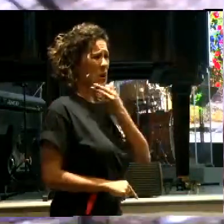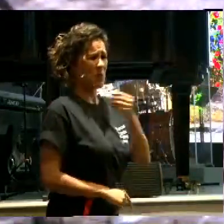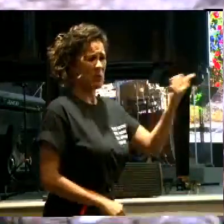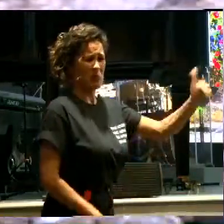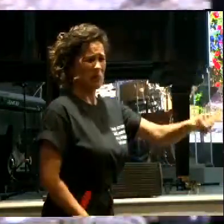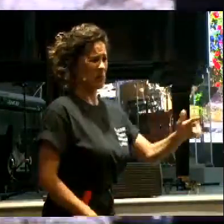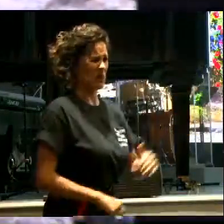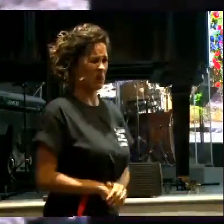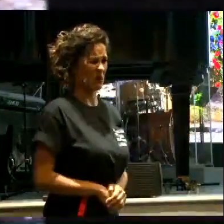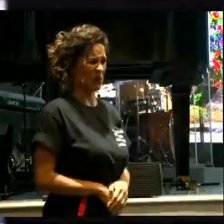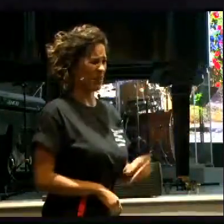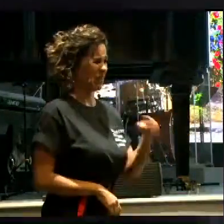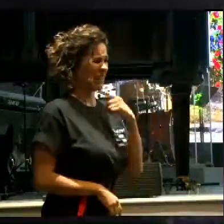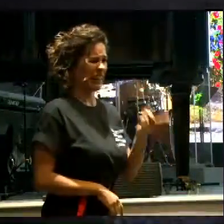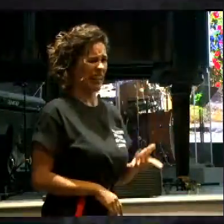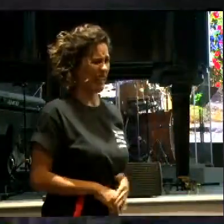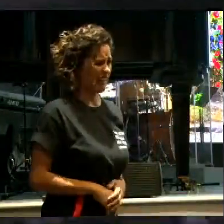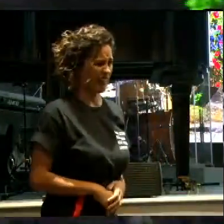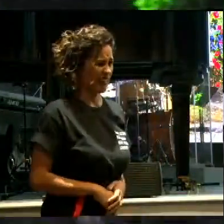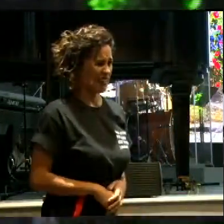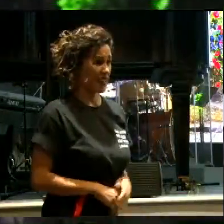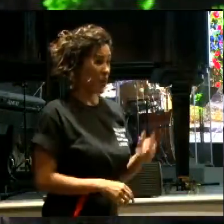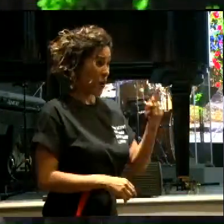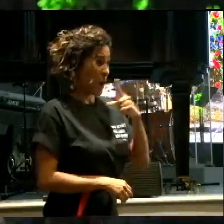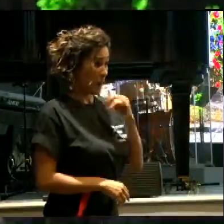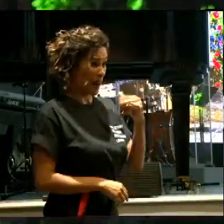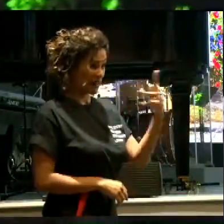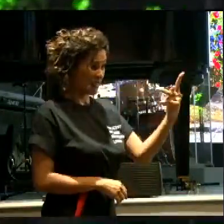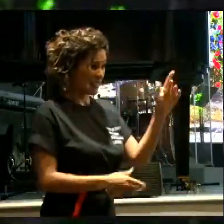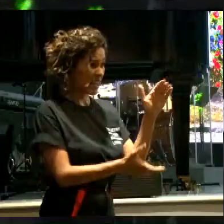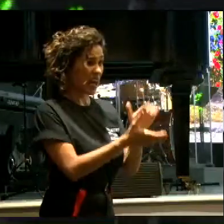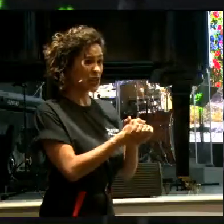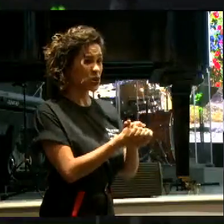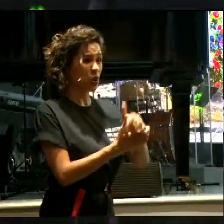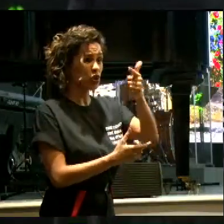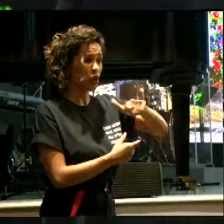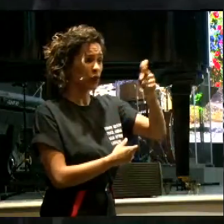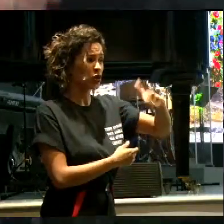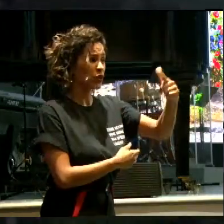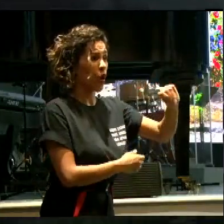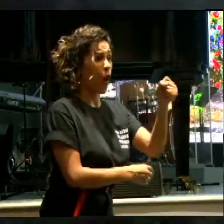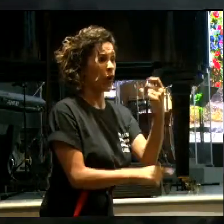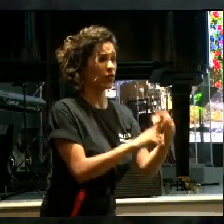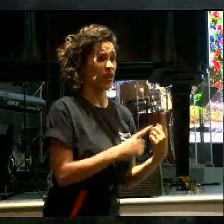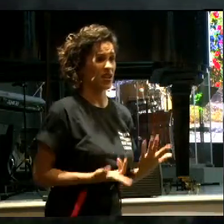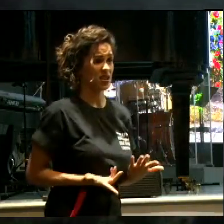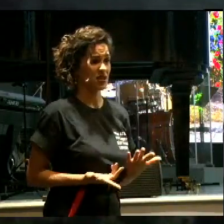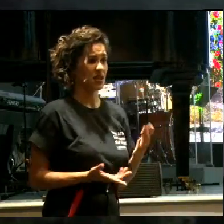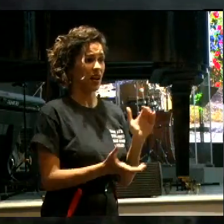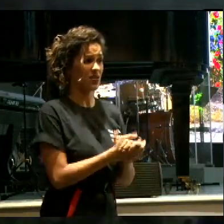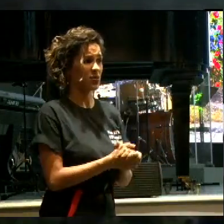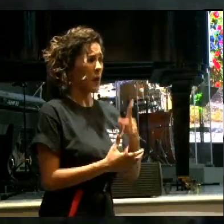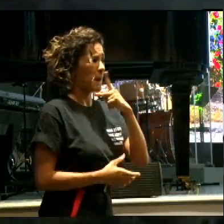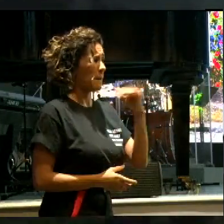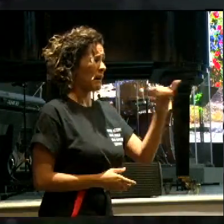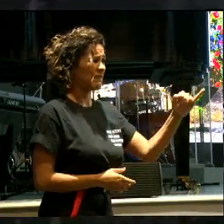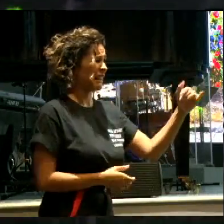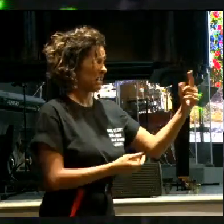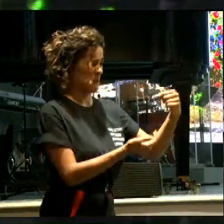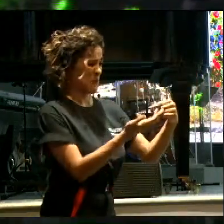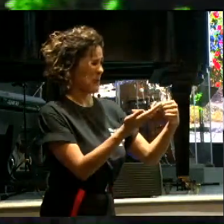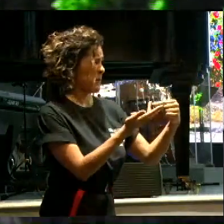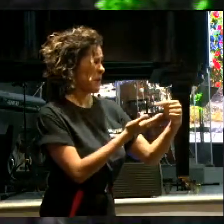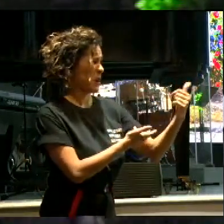é ninguém, o pai dele casou 8 vezes, o pai dele não é ninguém, o pai dele não tem futuro,